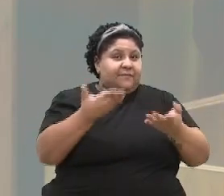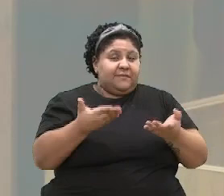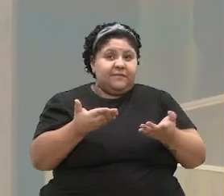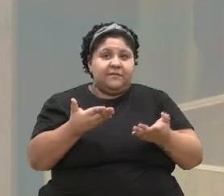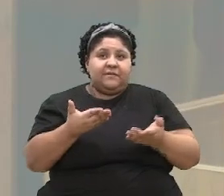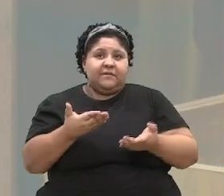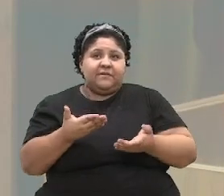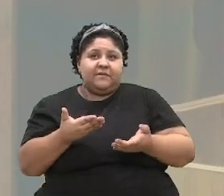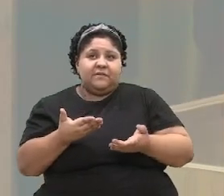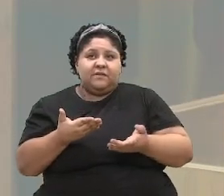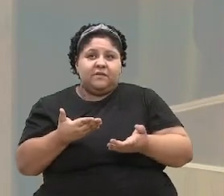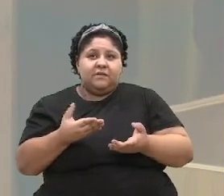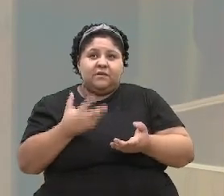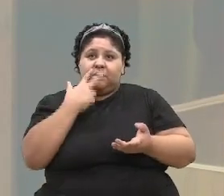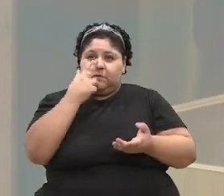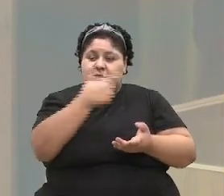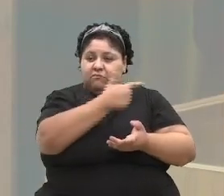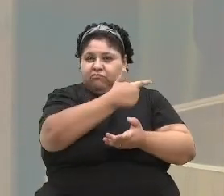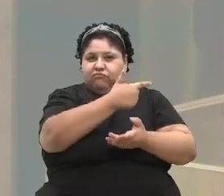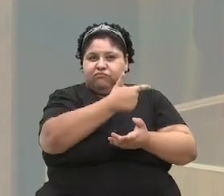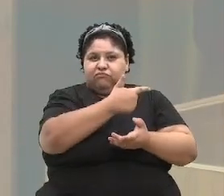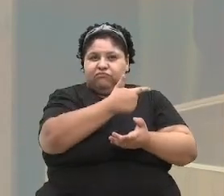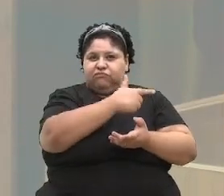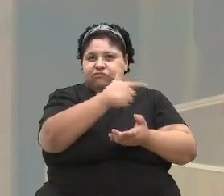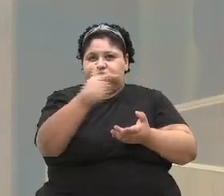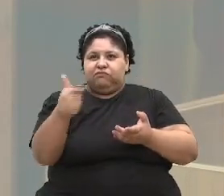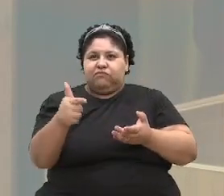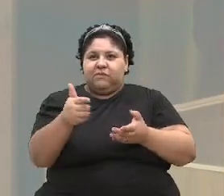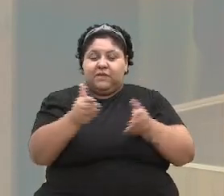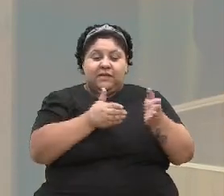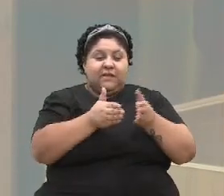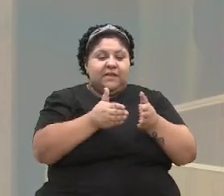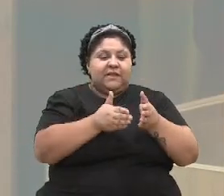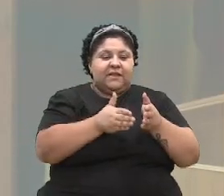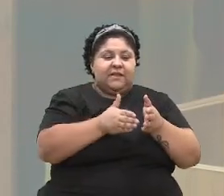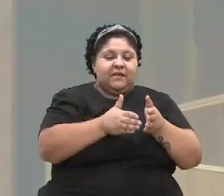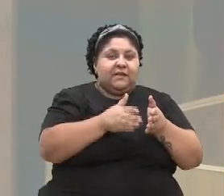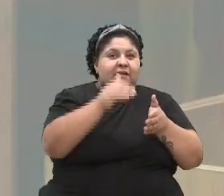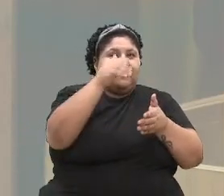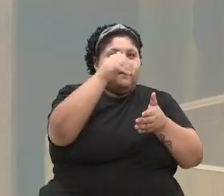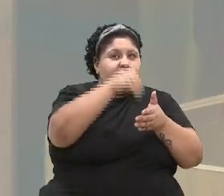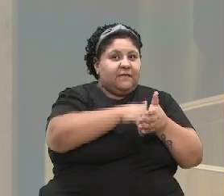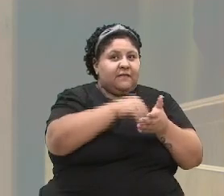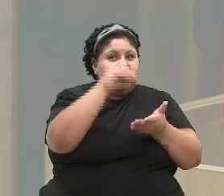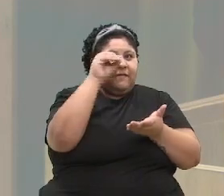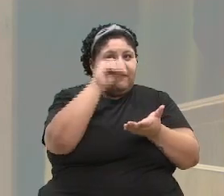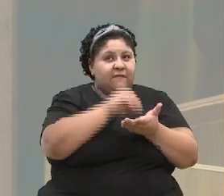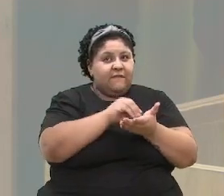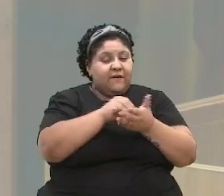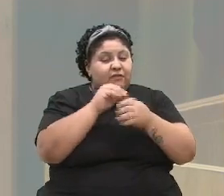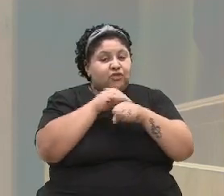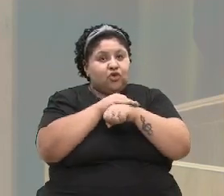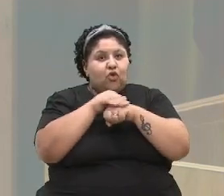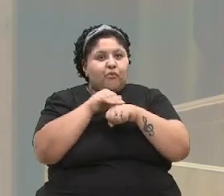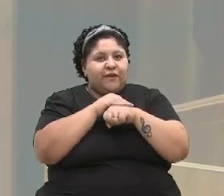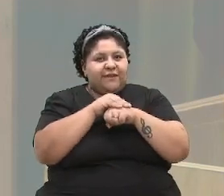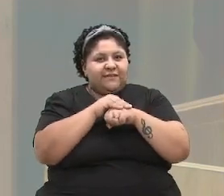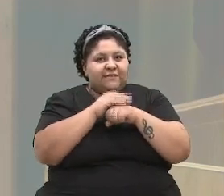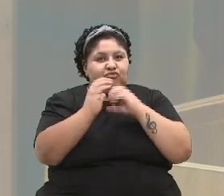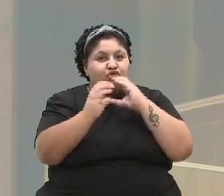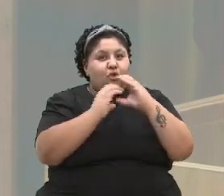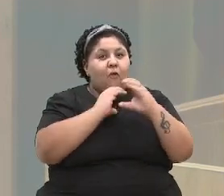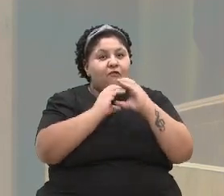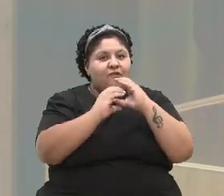em vários ao longo desse tempo da legislatura, é a falta de comunicação. Para